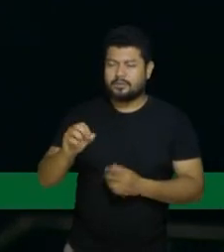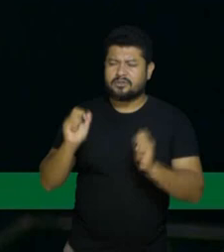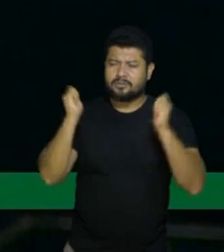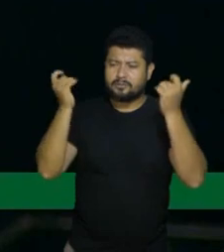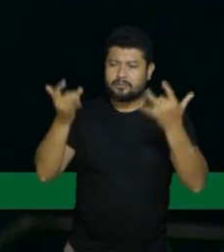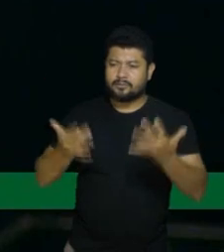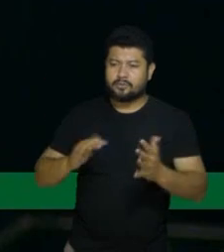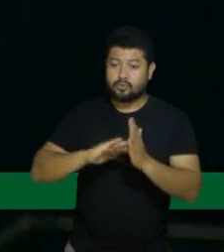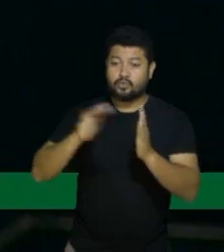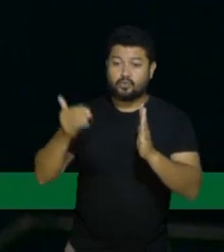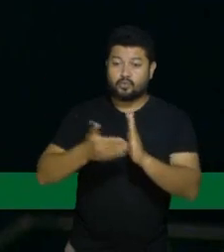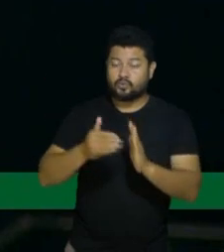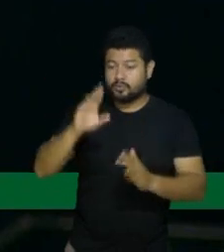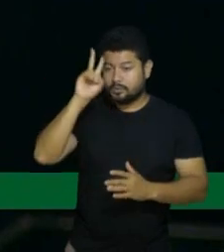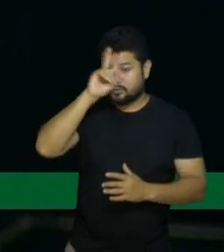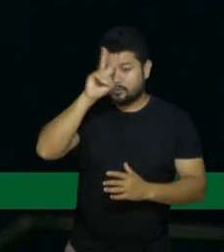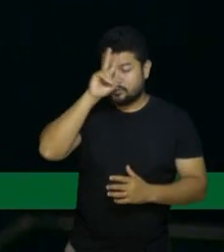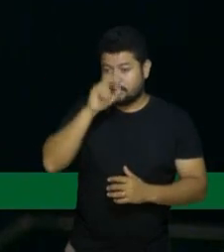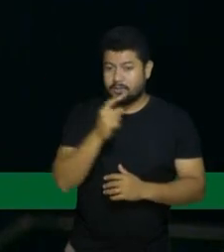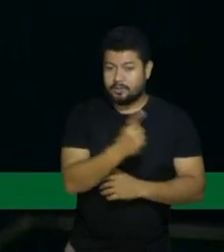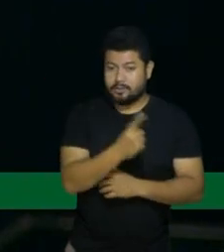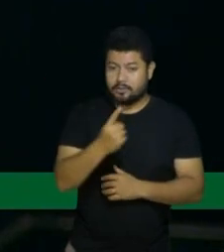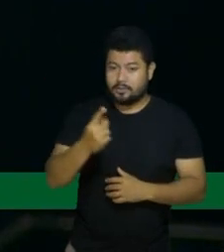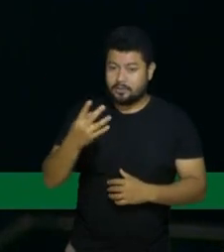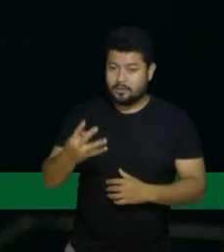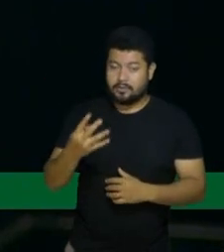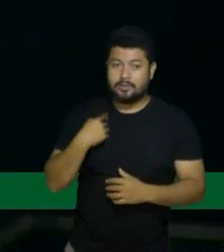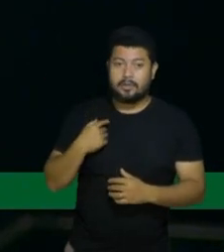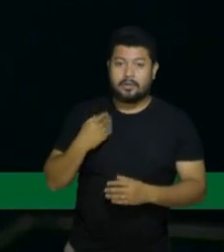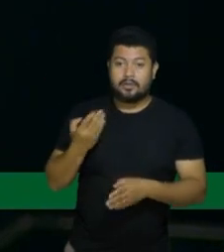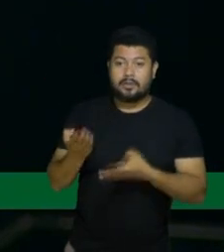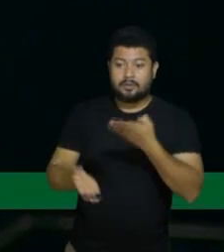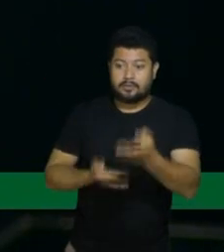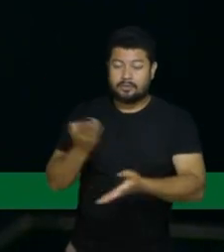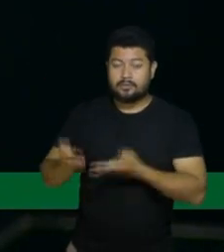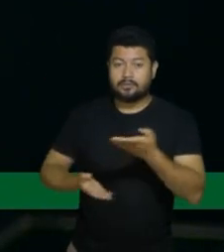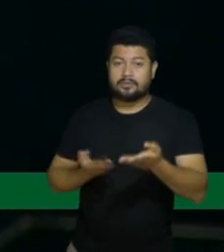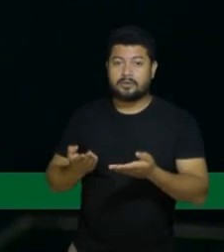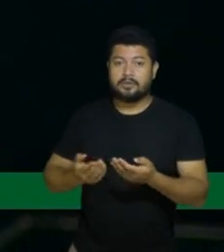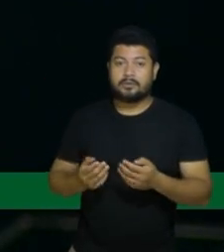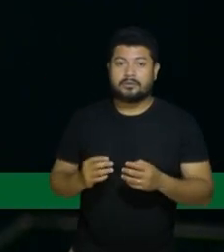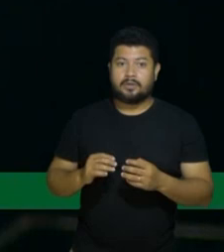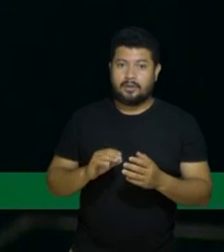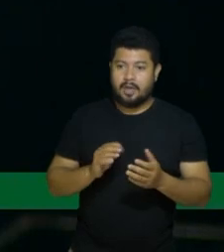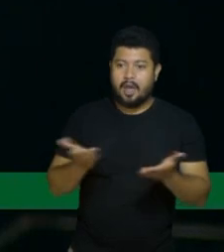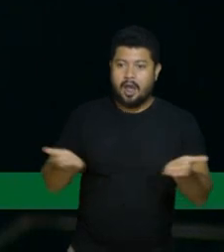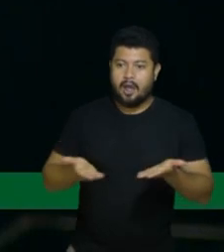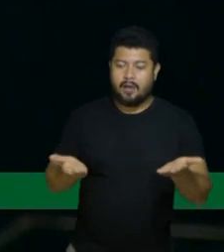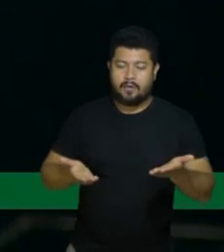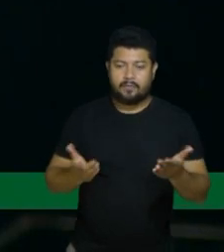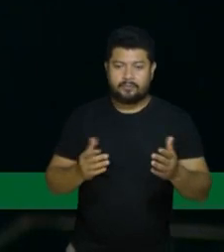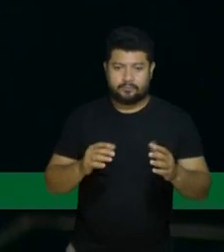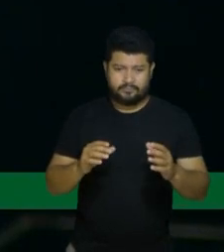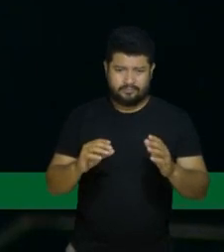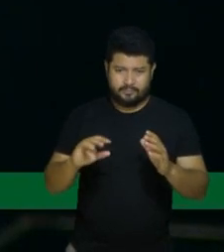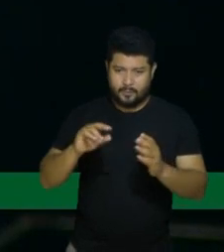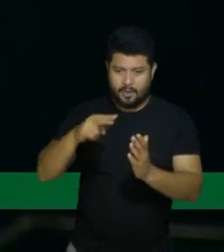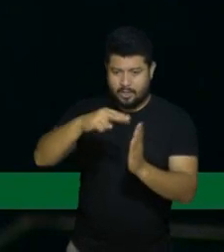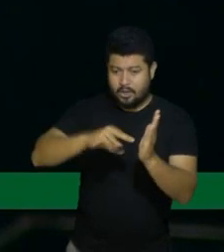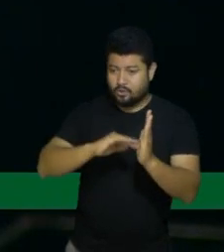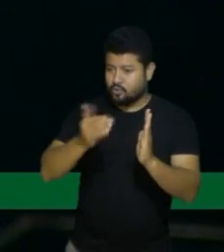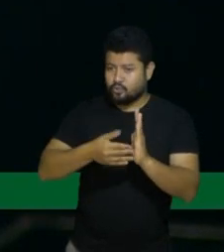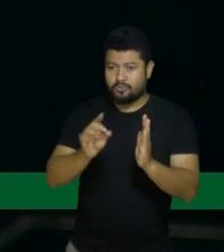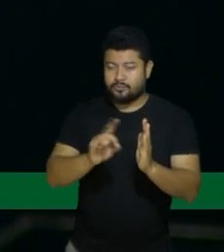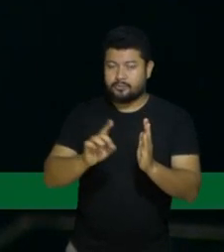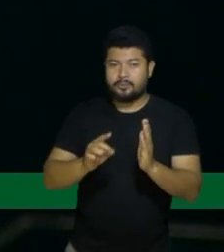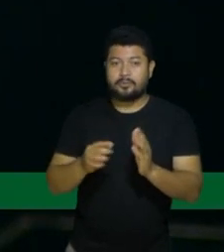114 anos os serviços que nós prestamos eu vou pular essa parte o hospital não é